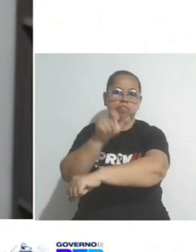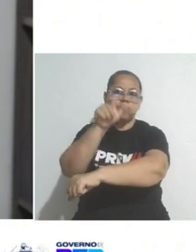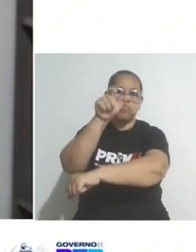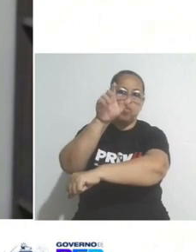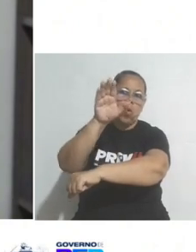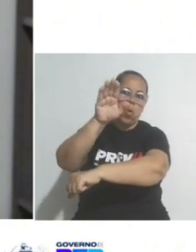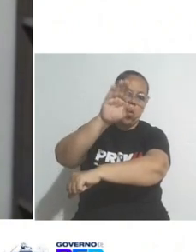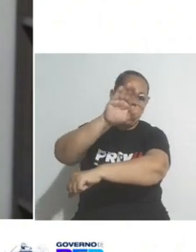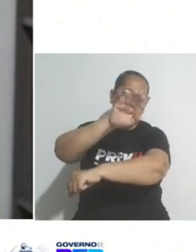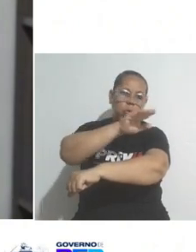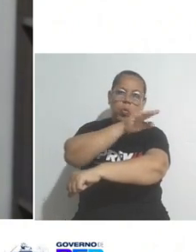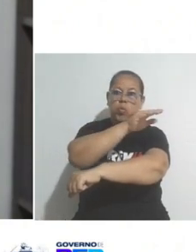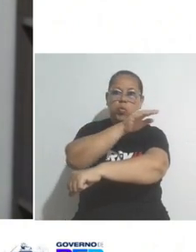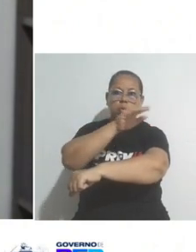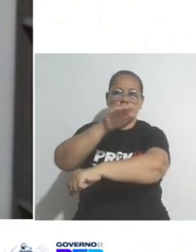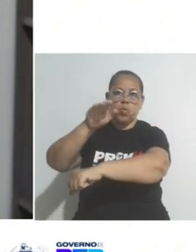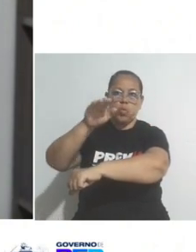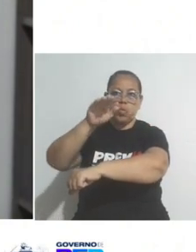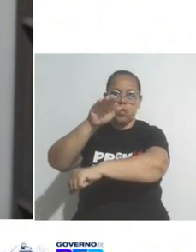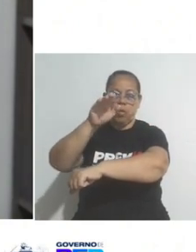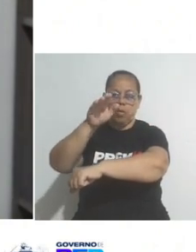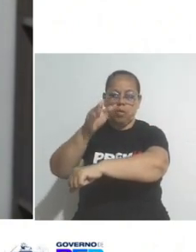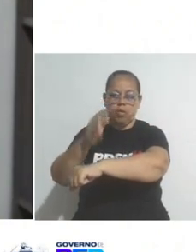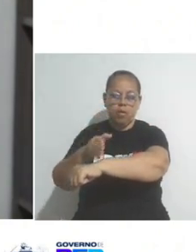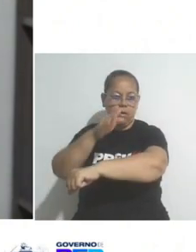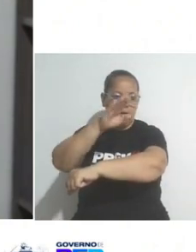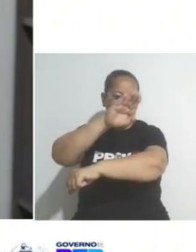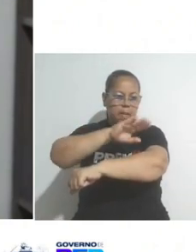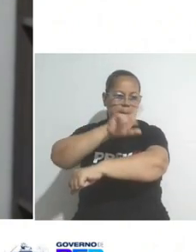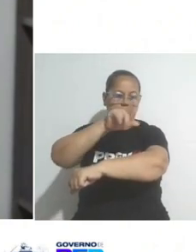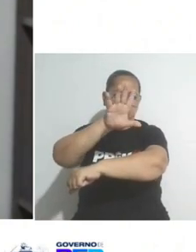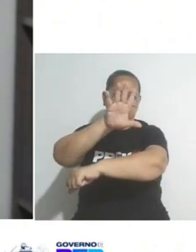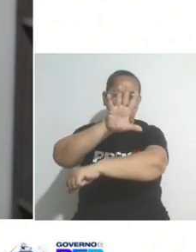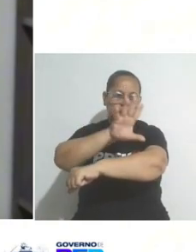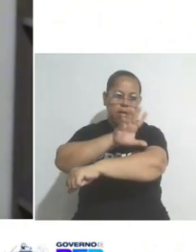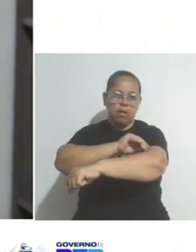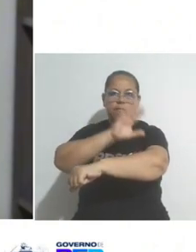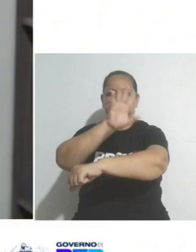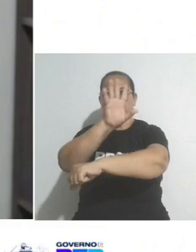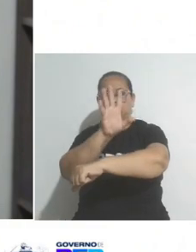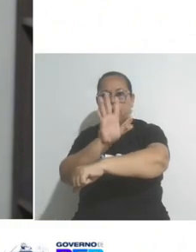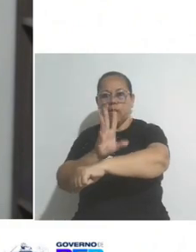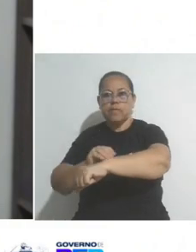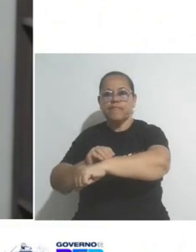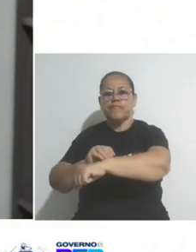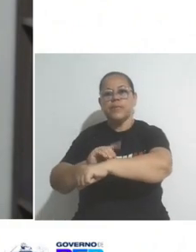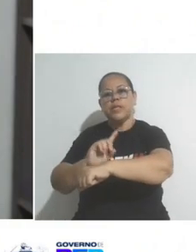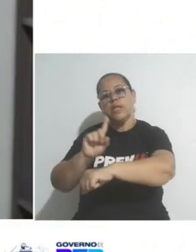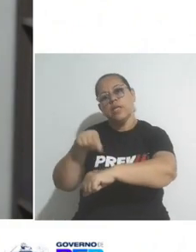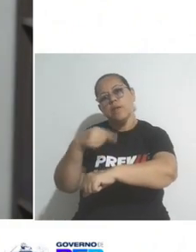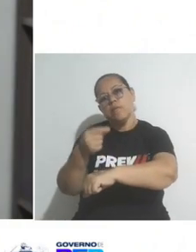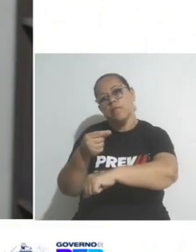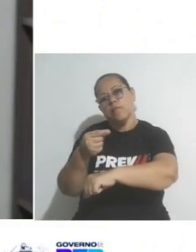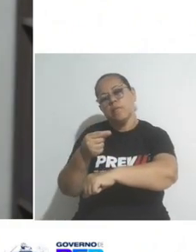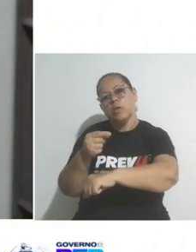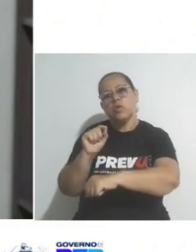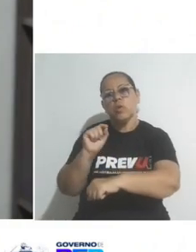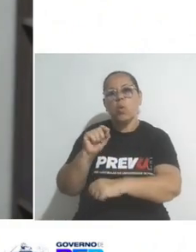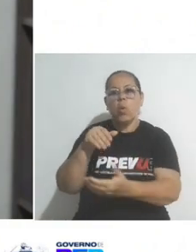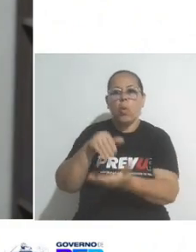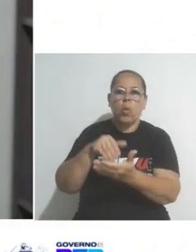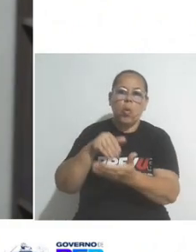conjunto paisagístico no momento anterior e por fim morro testemunho